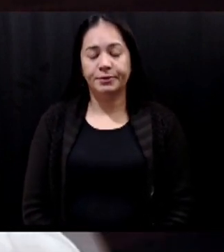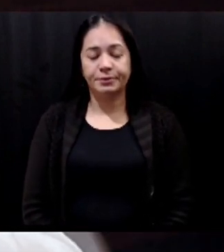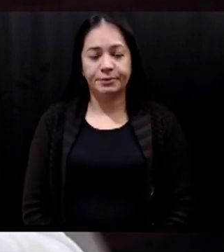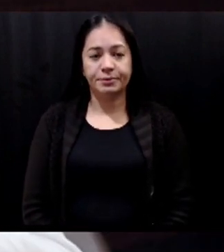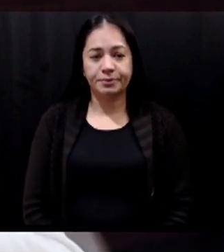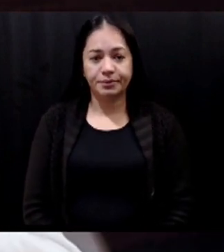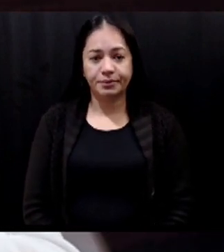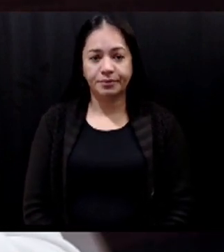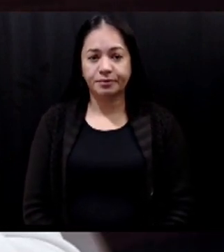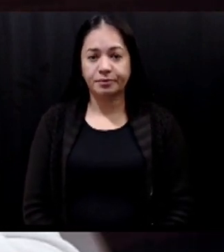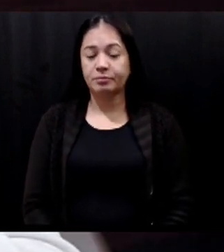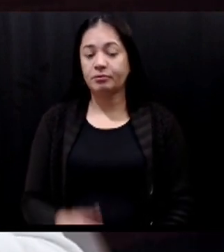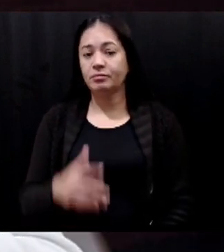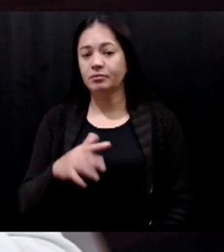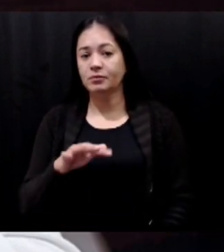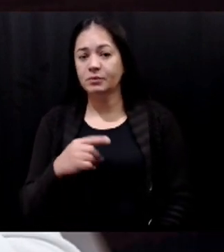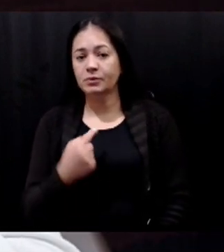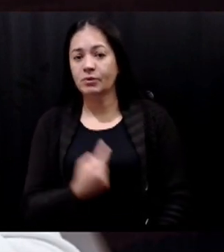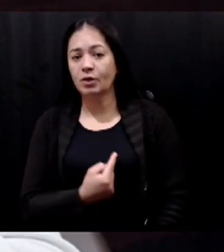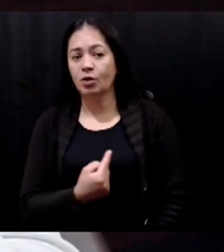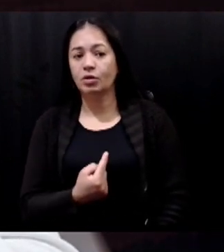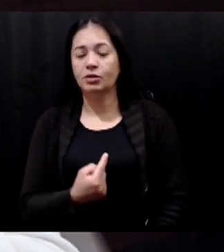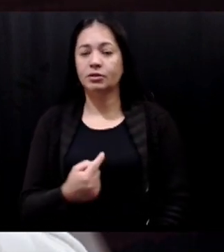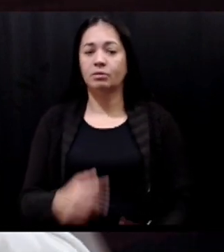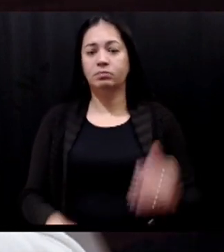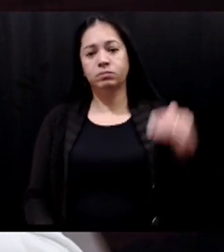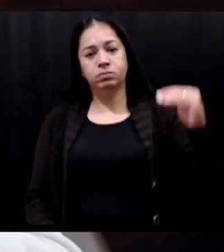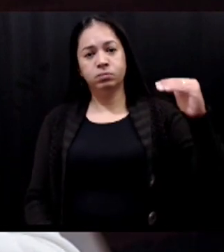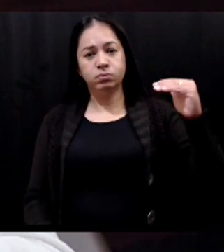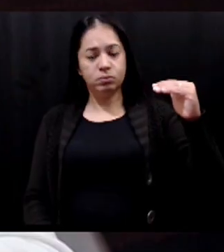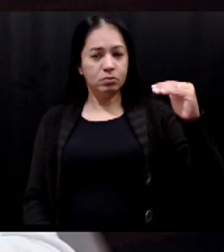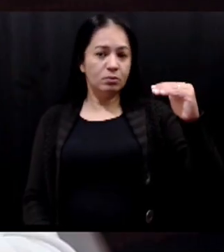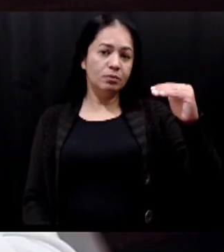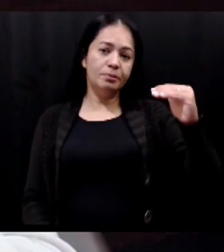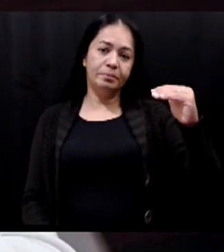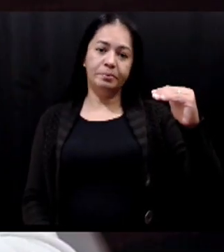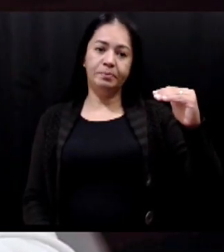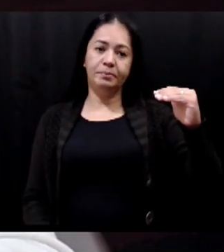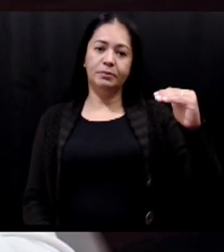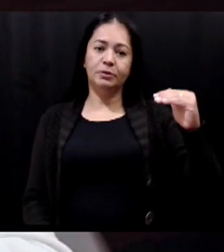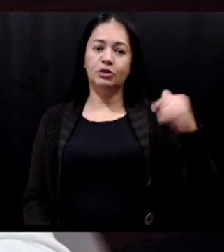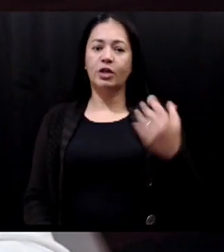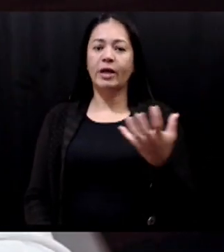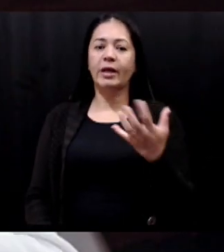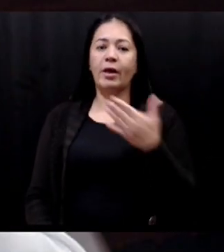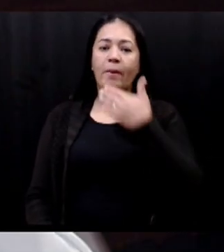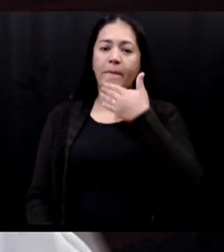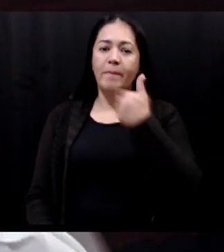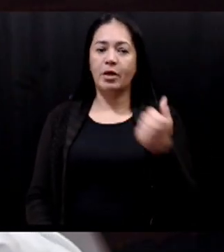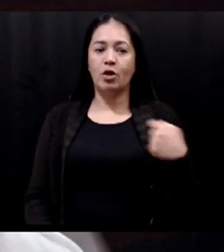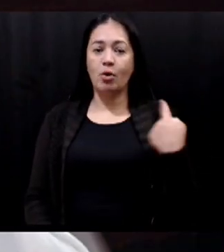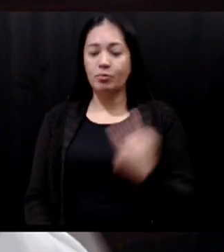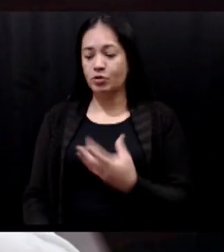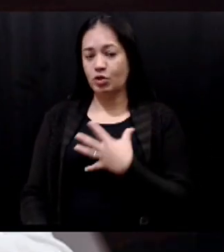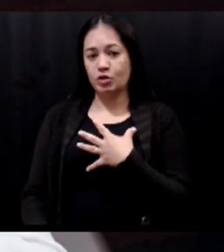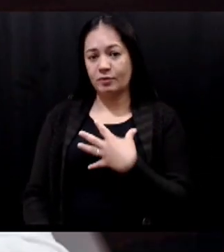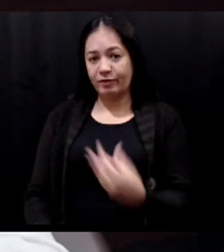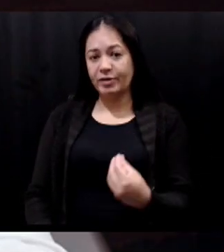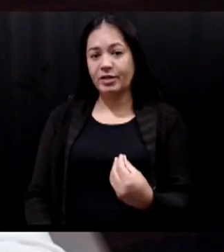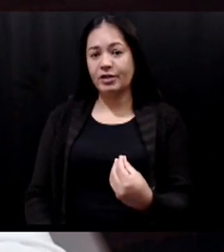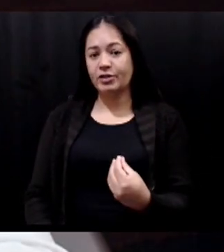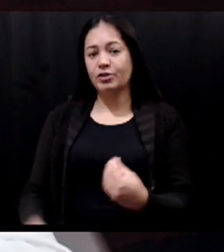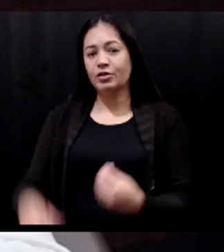vezes nós adultos, a gente quer sempre o melhor para os nossos filhos, né, para os nossos sobrinhos, para os